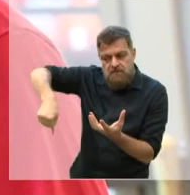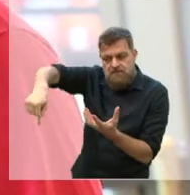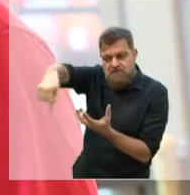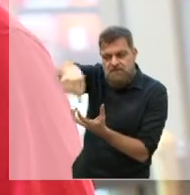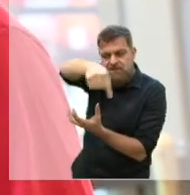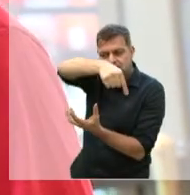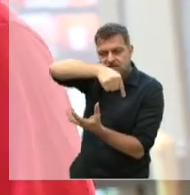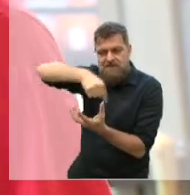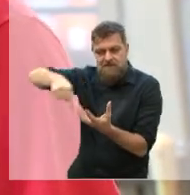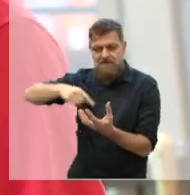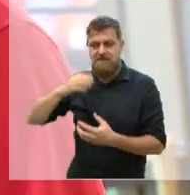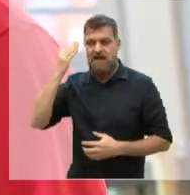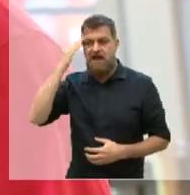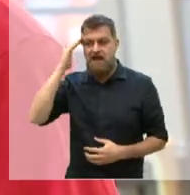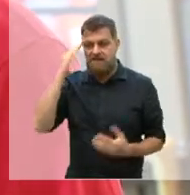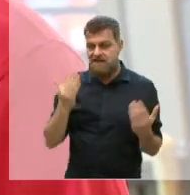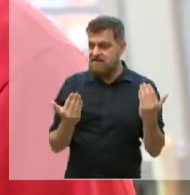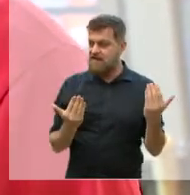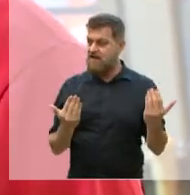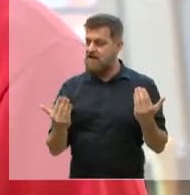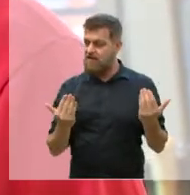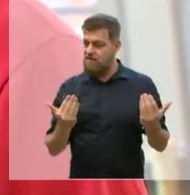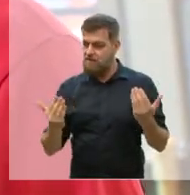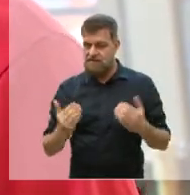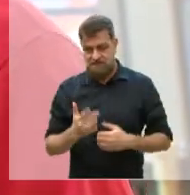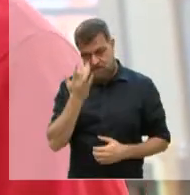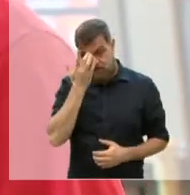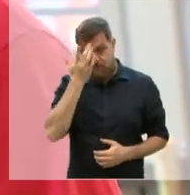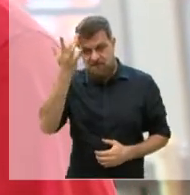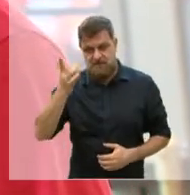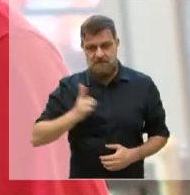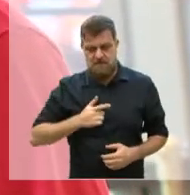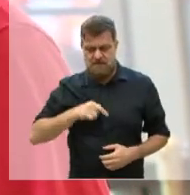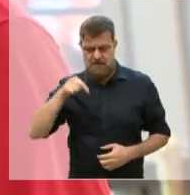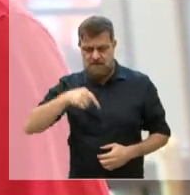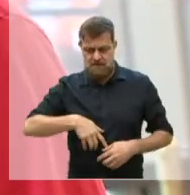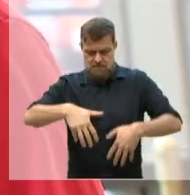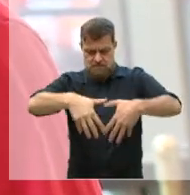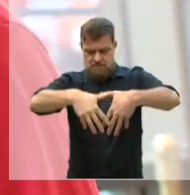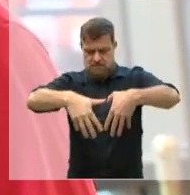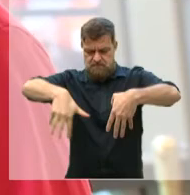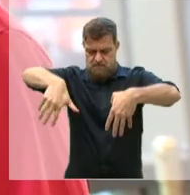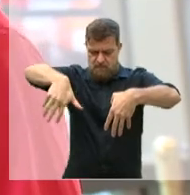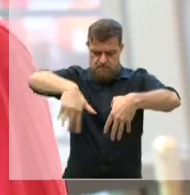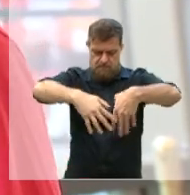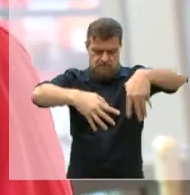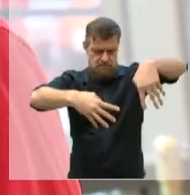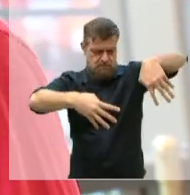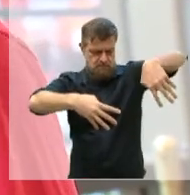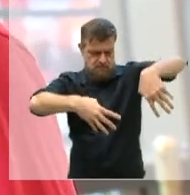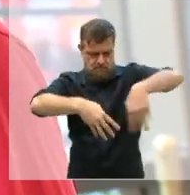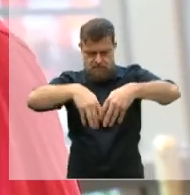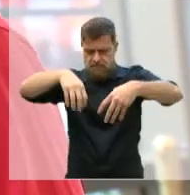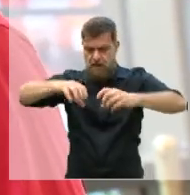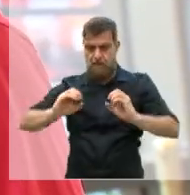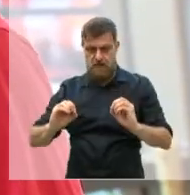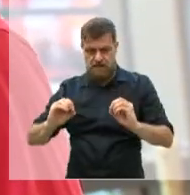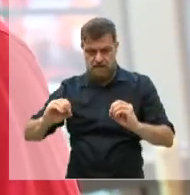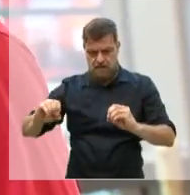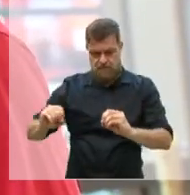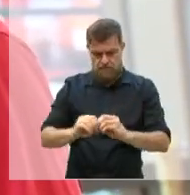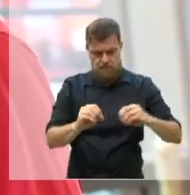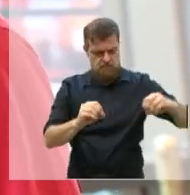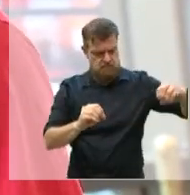Assim fica fácil entender física, né? E para entender esse pêndulo, como que ele funciona? O que Newton tentou com esse pêndulo